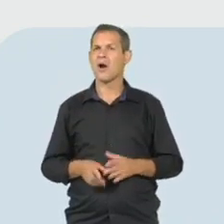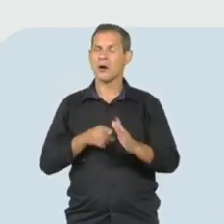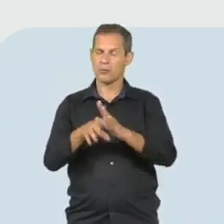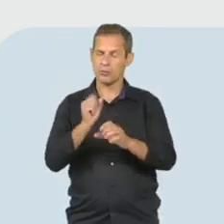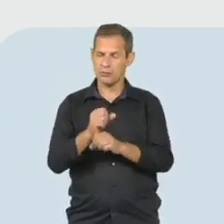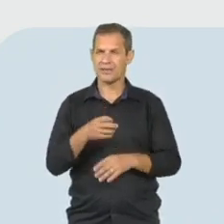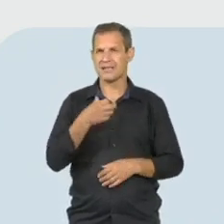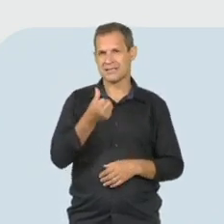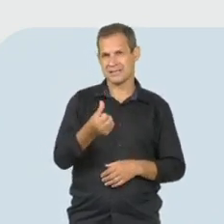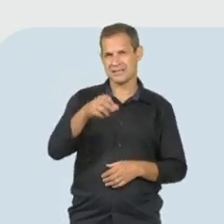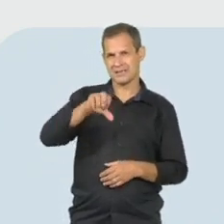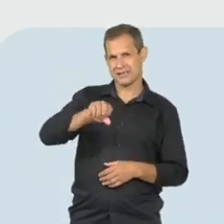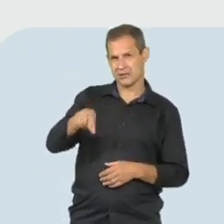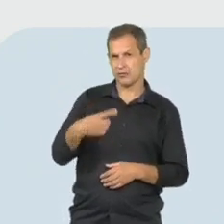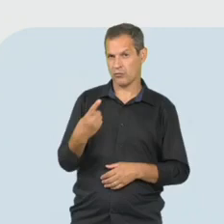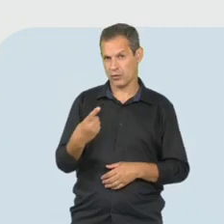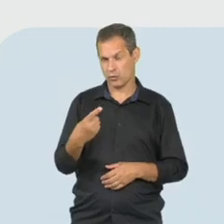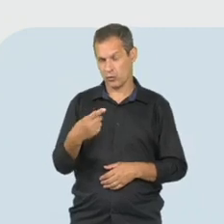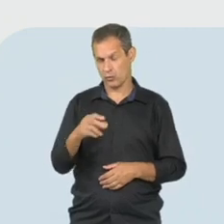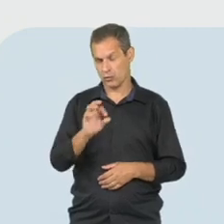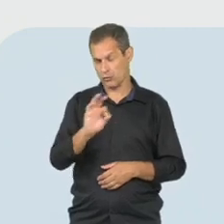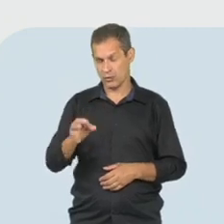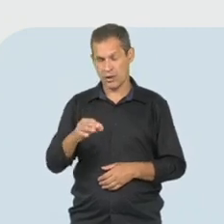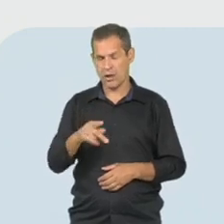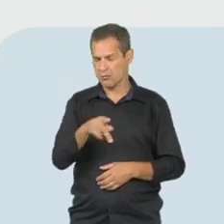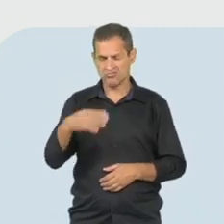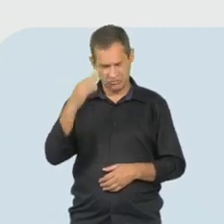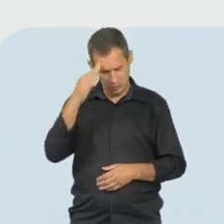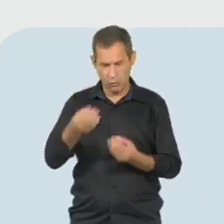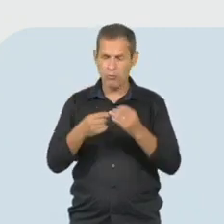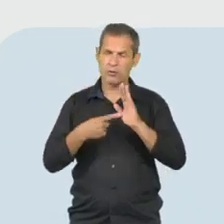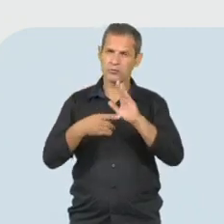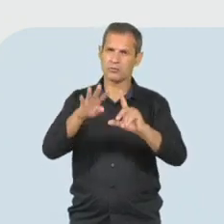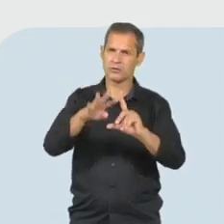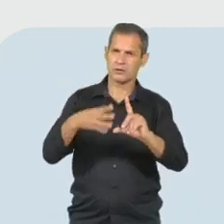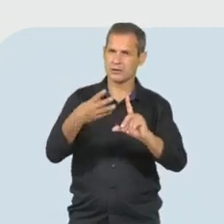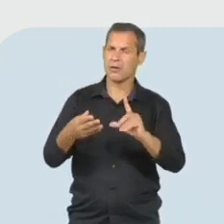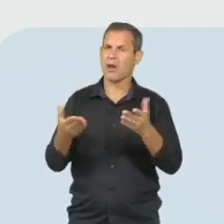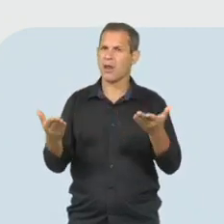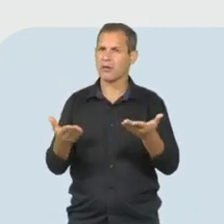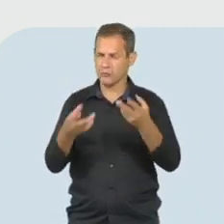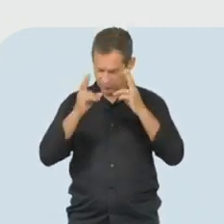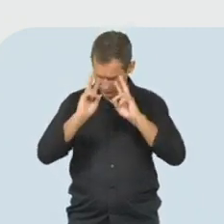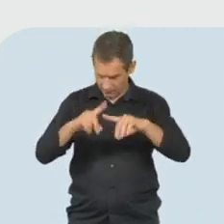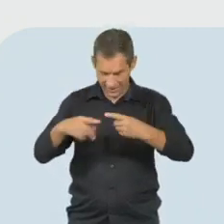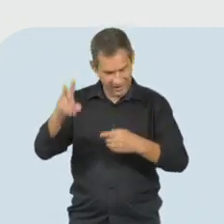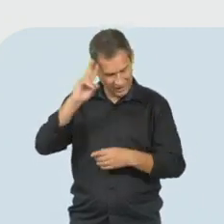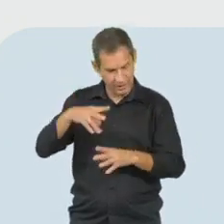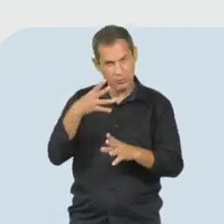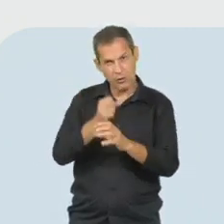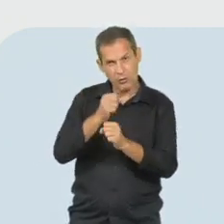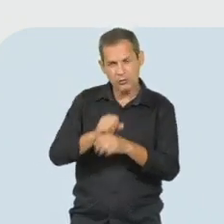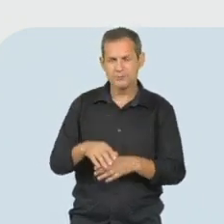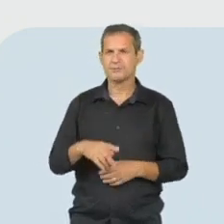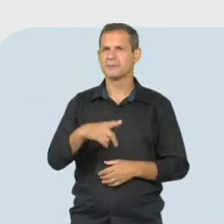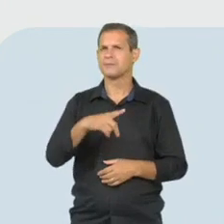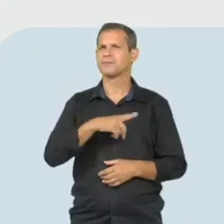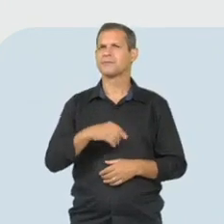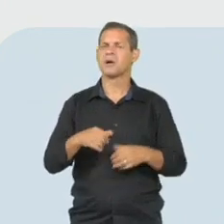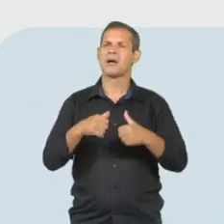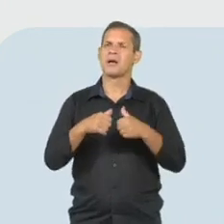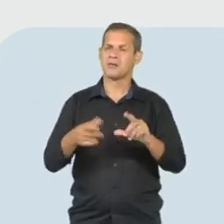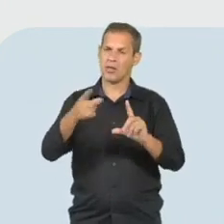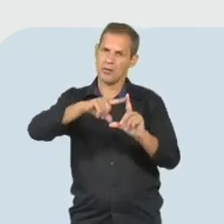69,1%. Professor, mas eu não entendi como isso vai ser mostrado na minha tabela. Então vamos lá. Lembra que a gente calculou aqui, vamos pegar